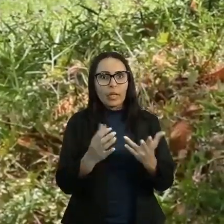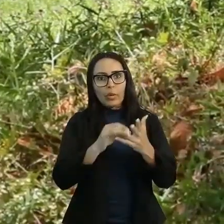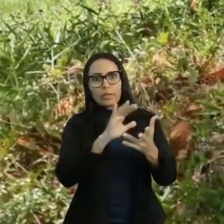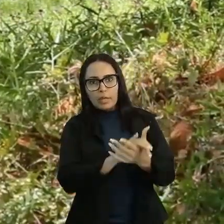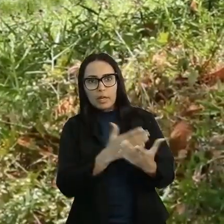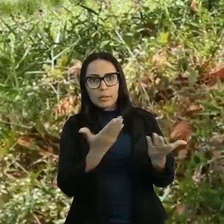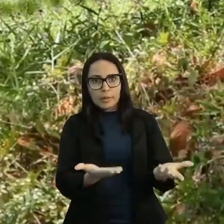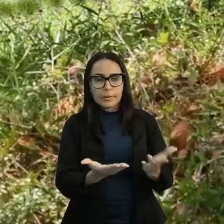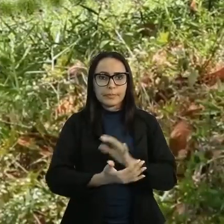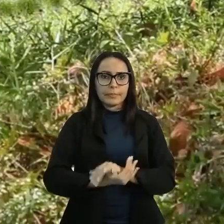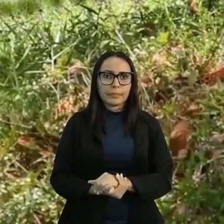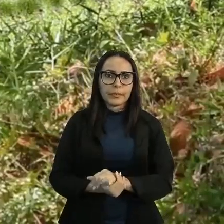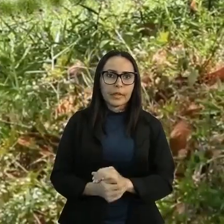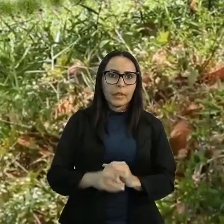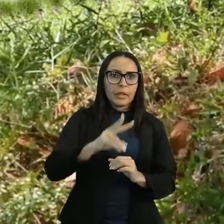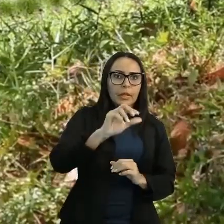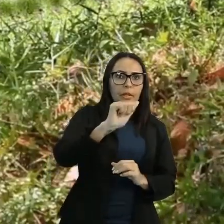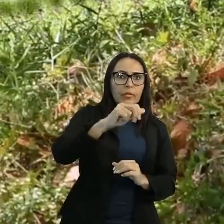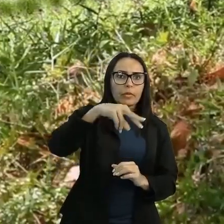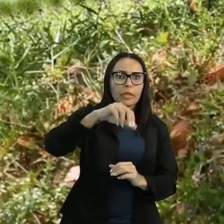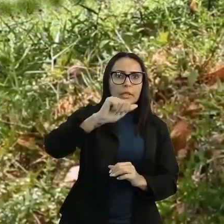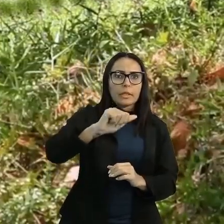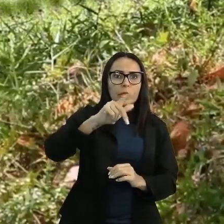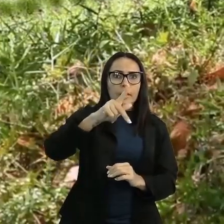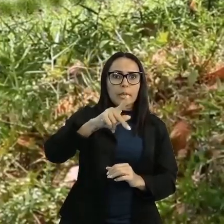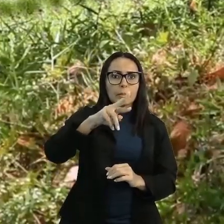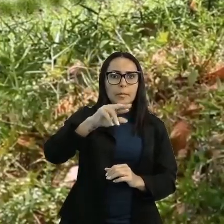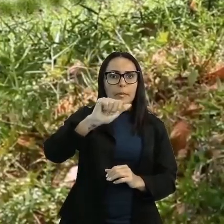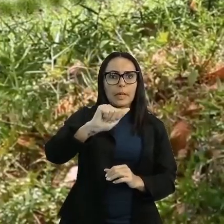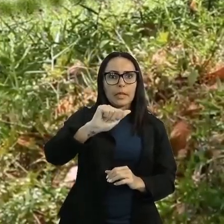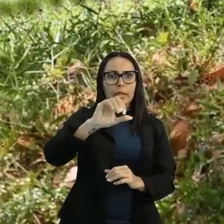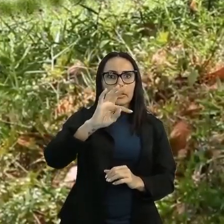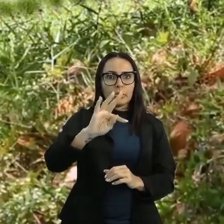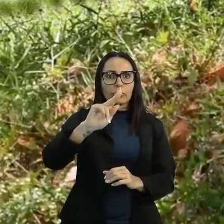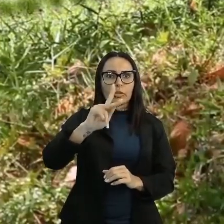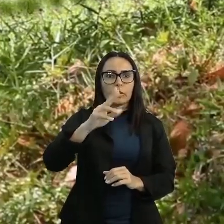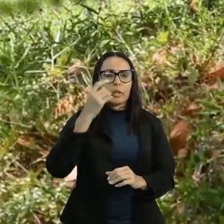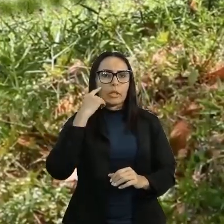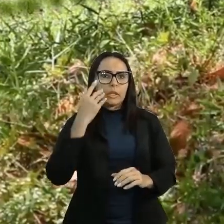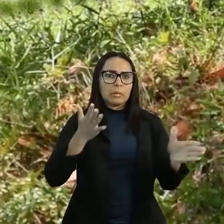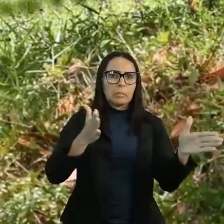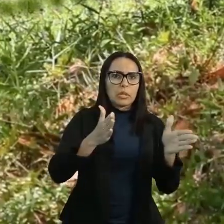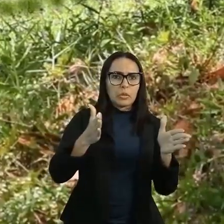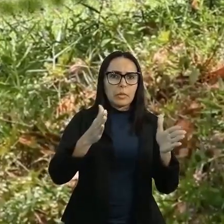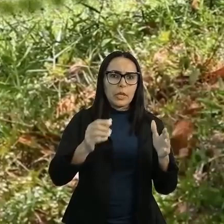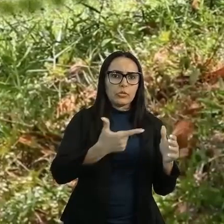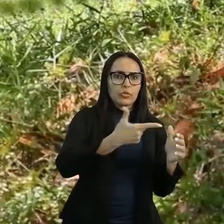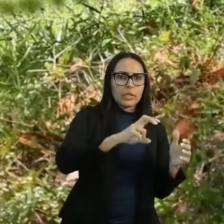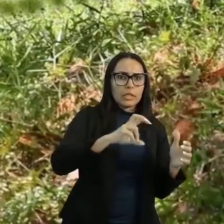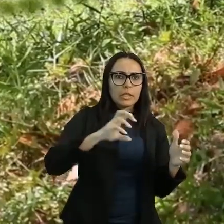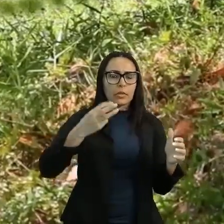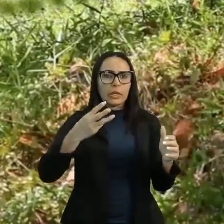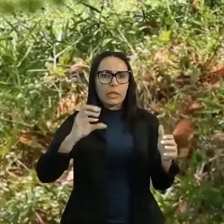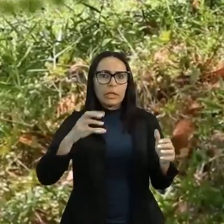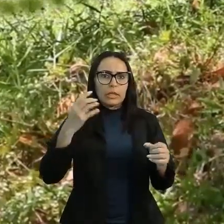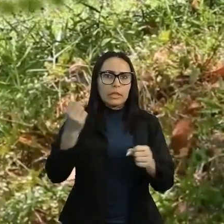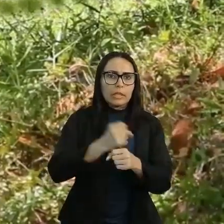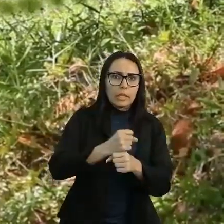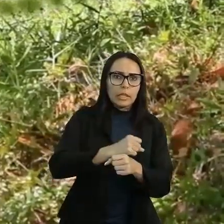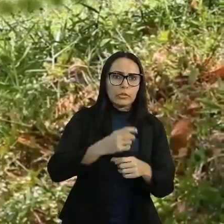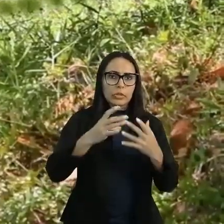realidade. Mas eu vejo que existem tipos de monges, né? Seria chamado assim, como o Maharada falou ali, né? São 4 tipos.